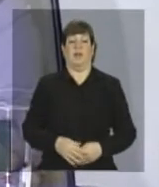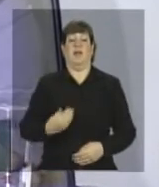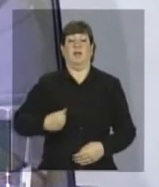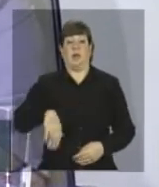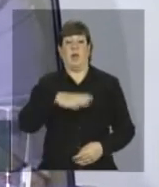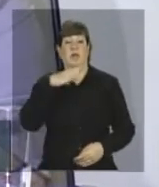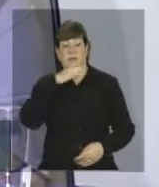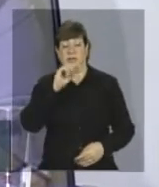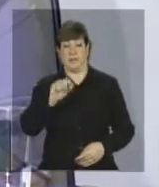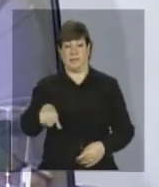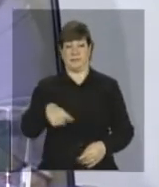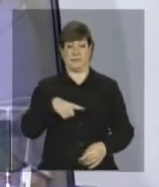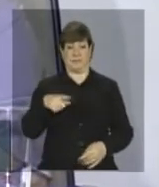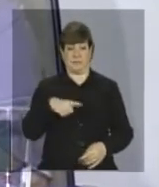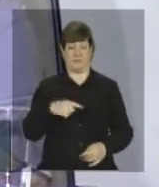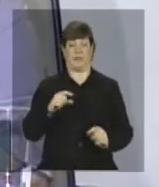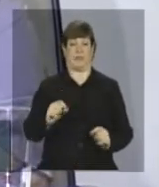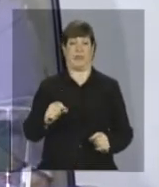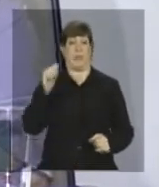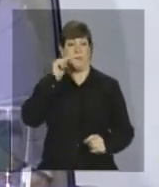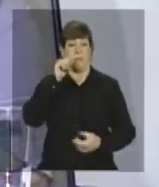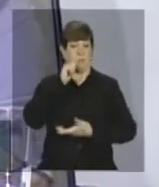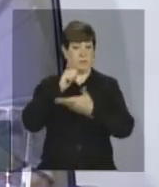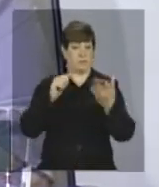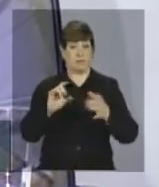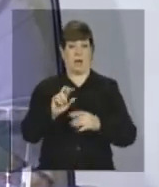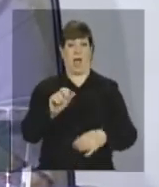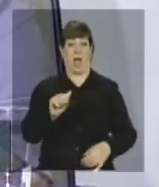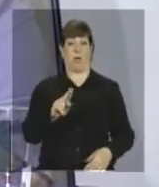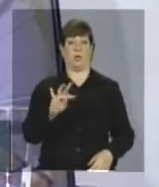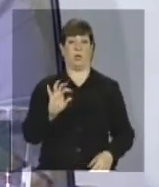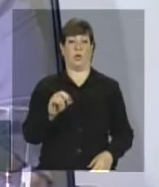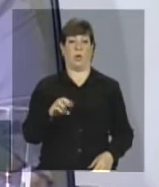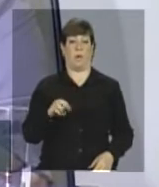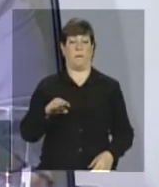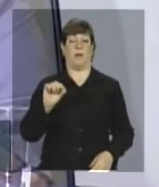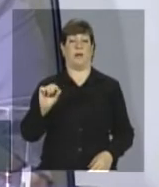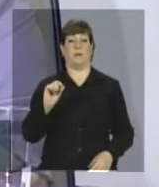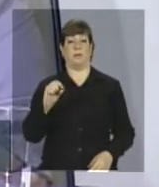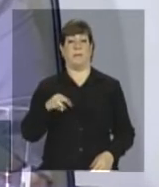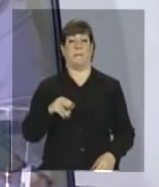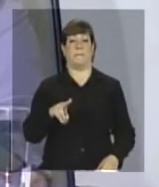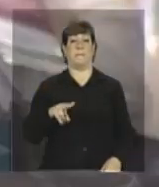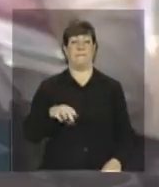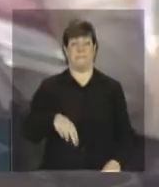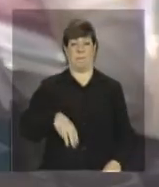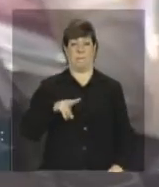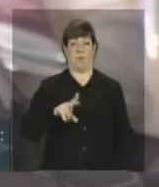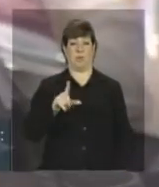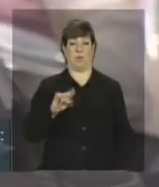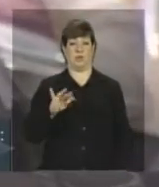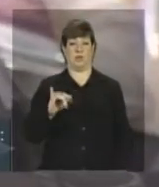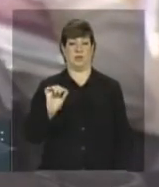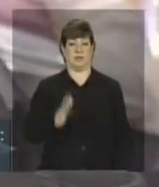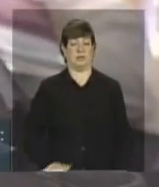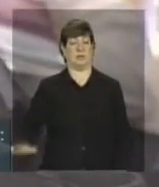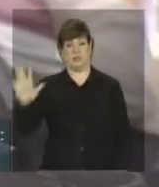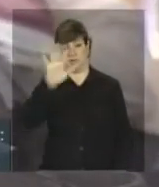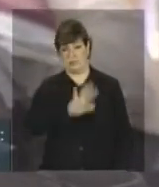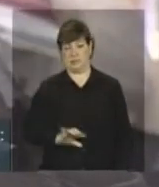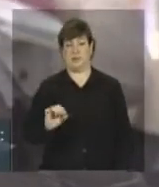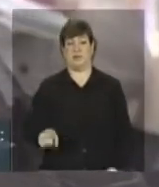das mulheres constitui um fenômeno multidimensional para se construir uma efetiva autonomia pessoal,